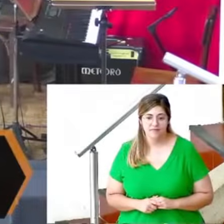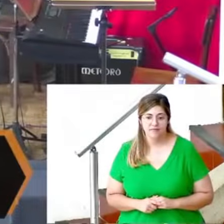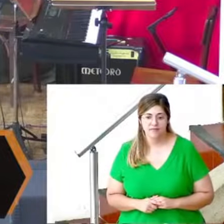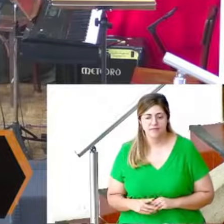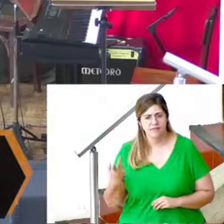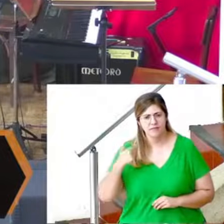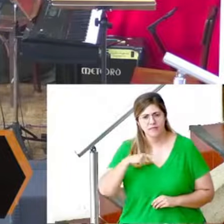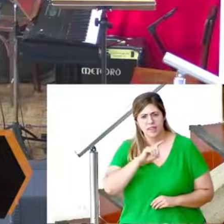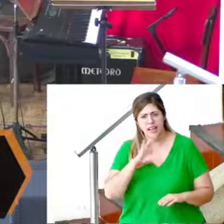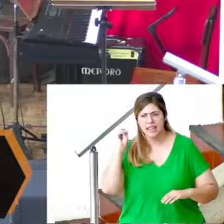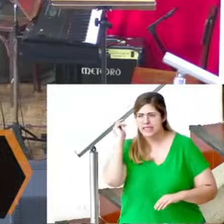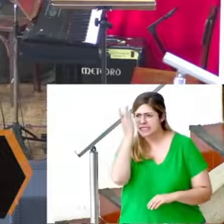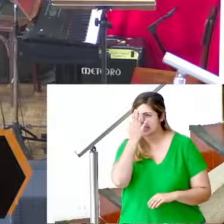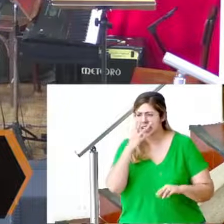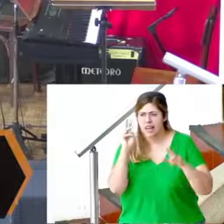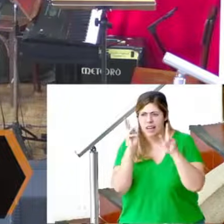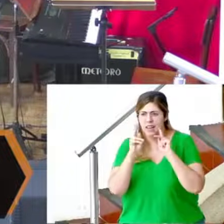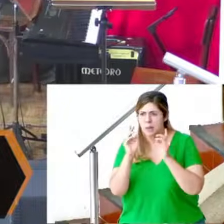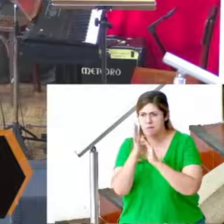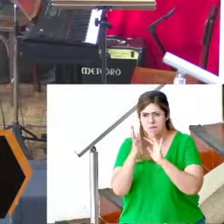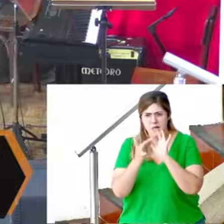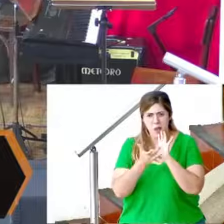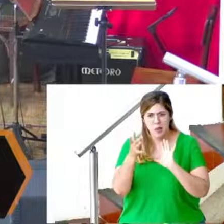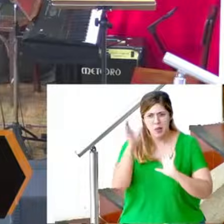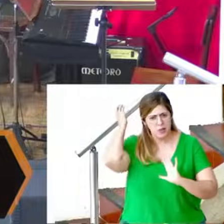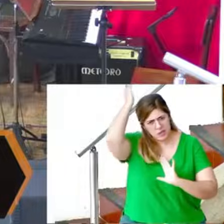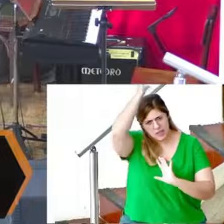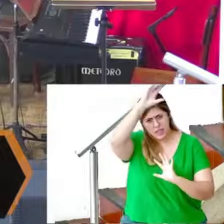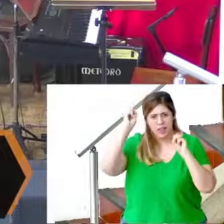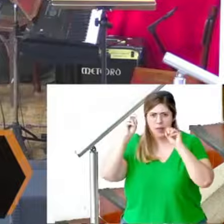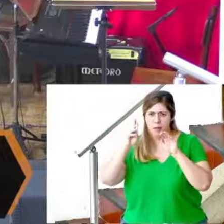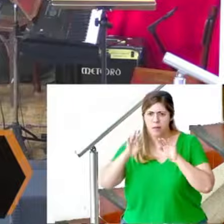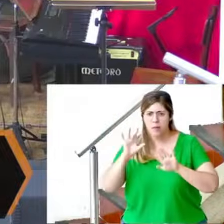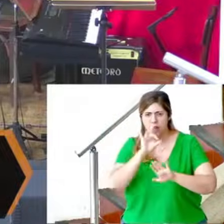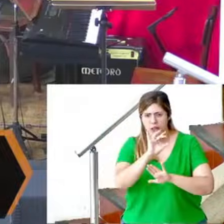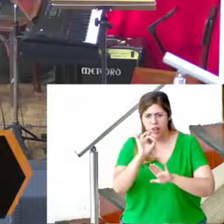Queridos irmãos, a graça e a paz do Senhor Jesus Cristo seja com cada um.